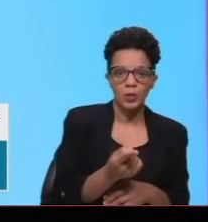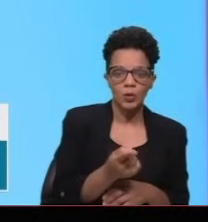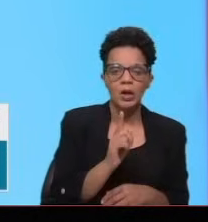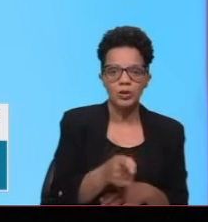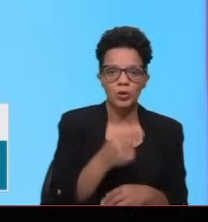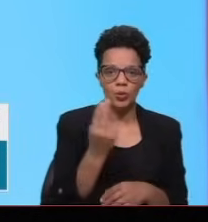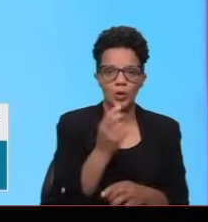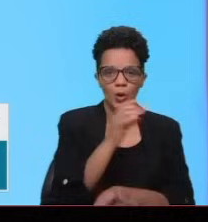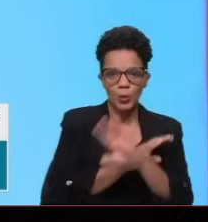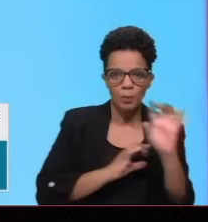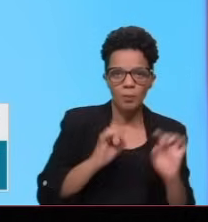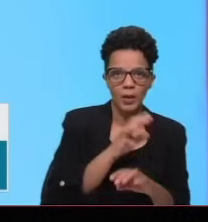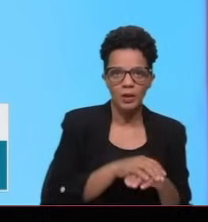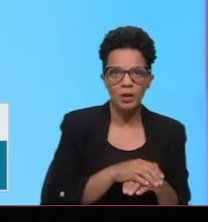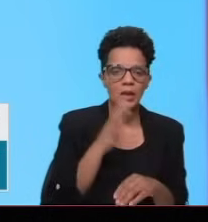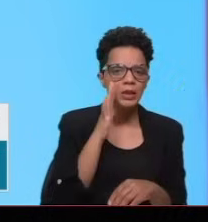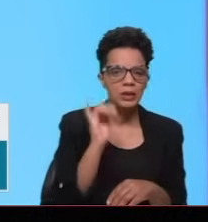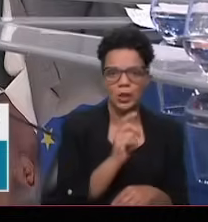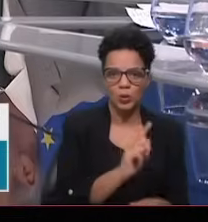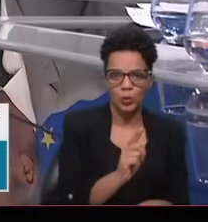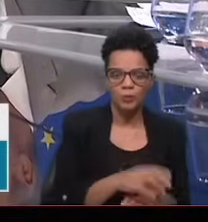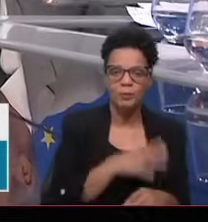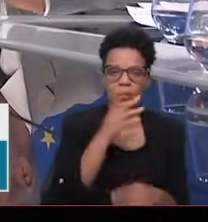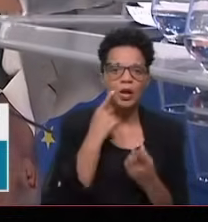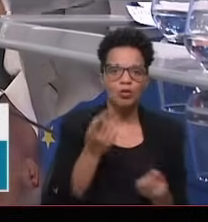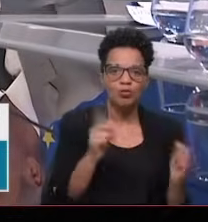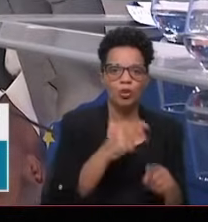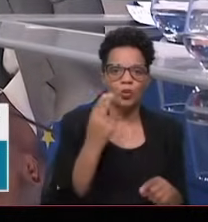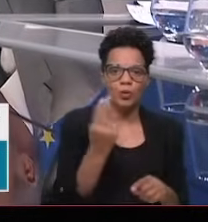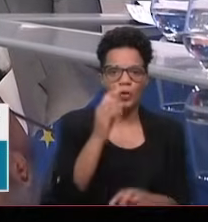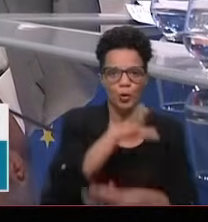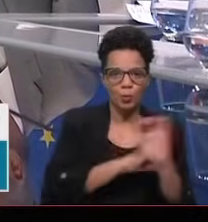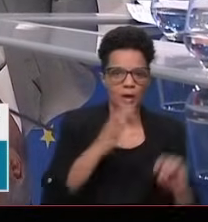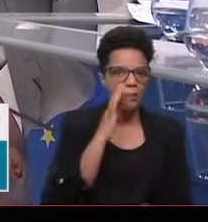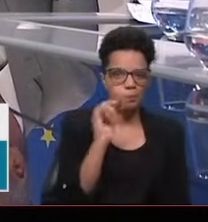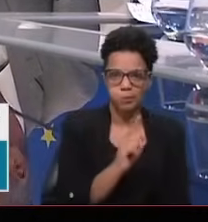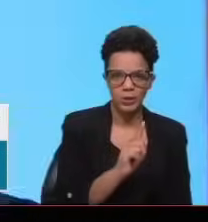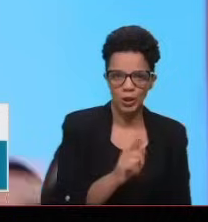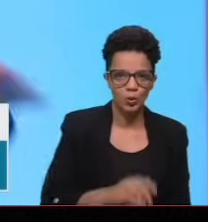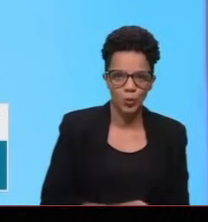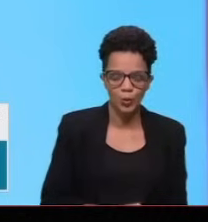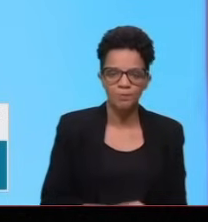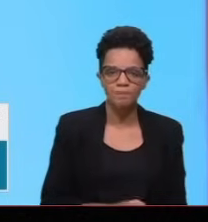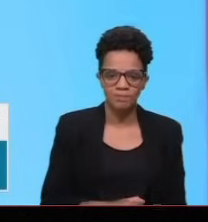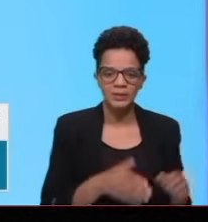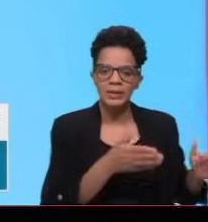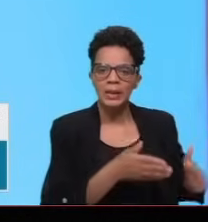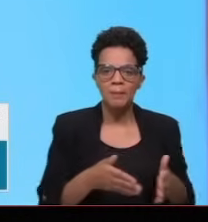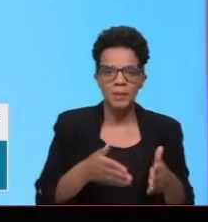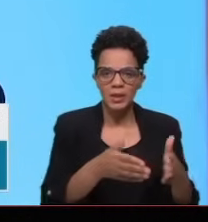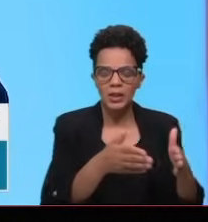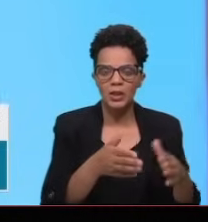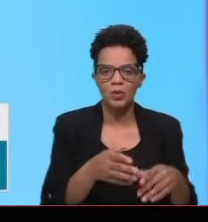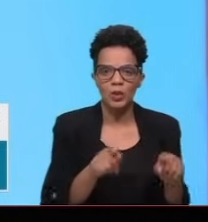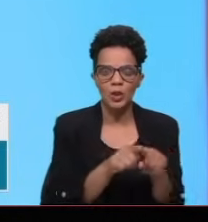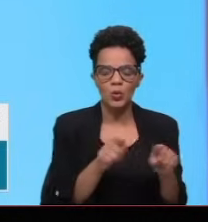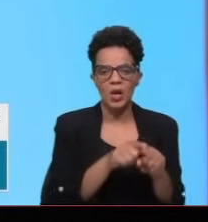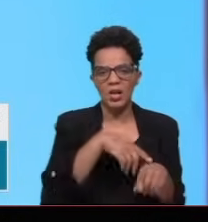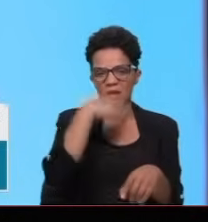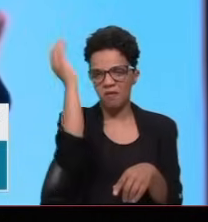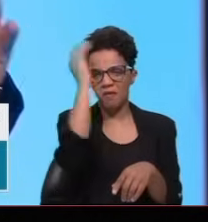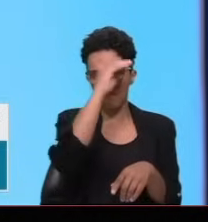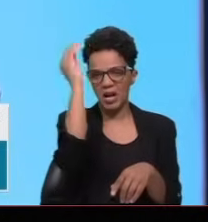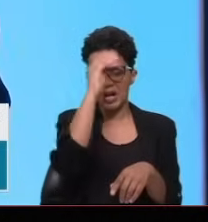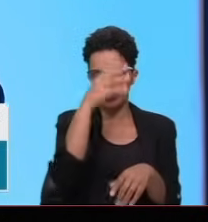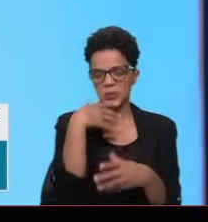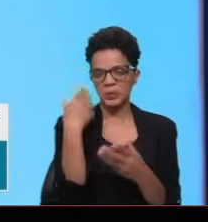que a União Europeia não tentou o que digo e repito é que a União Europeia não tentou aliás tem tido um caminho de um enorme cinismo um enorme